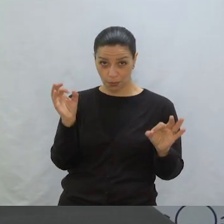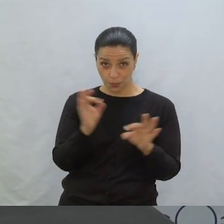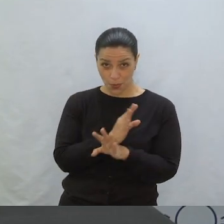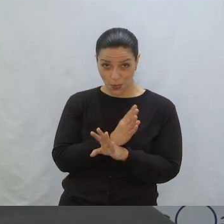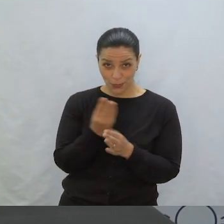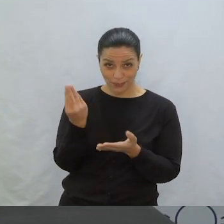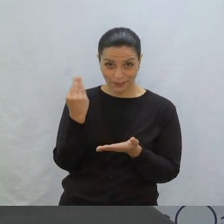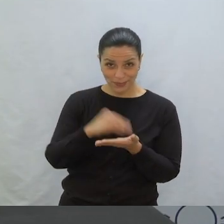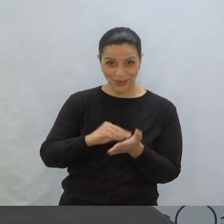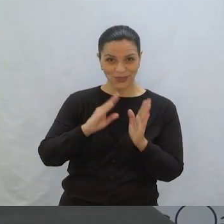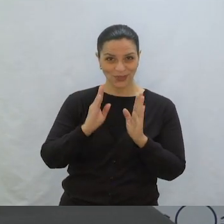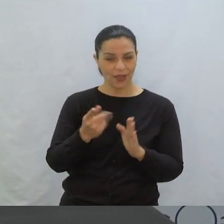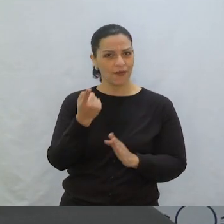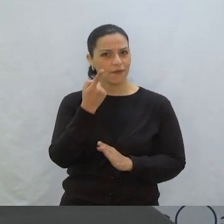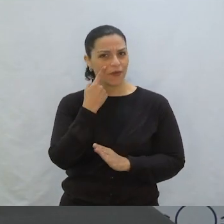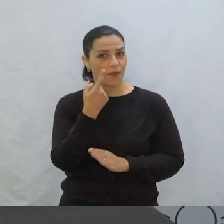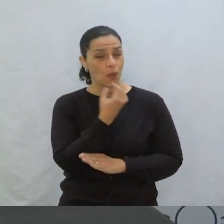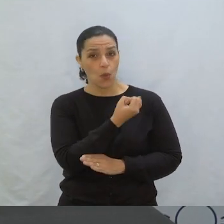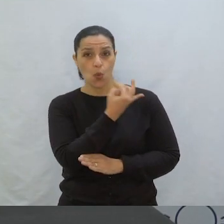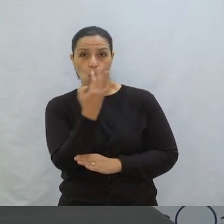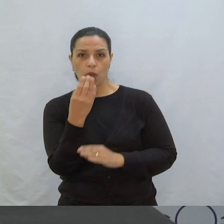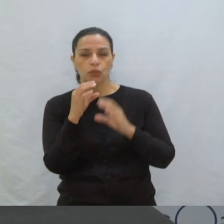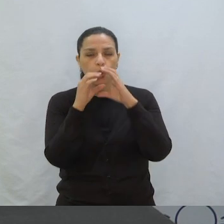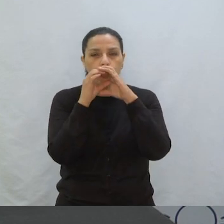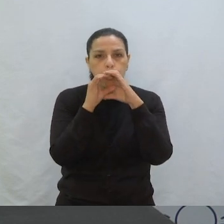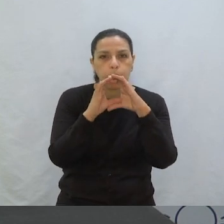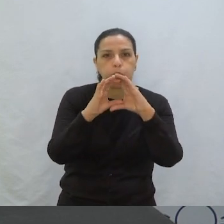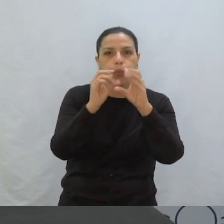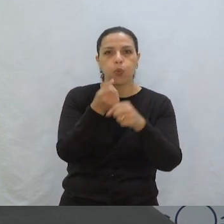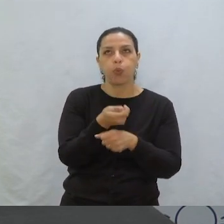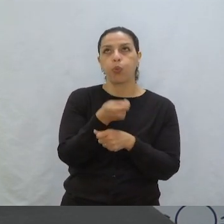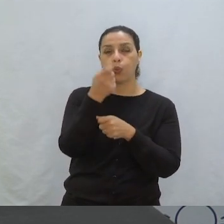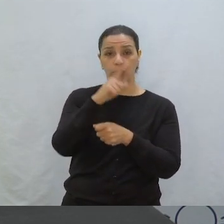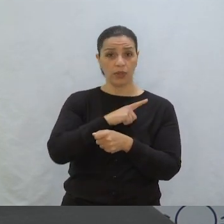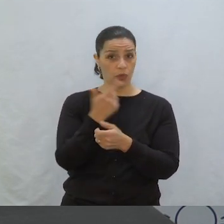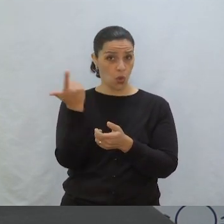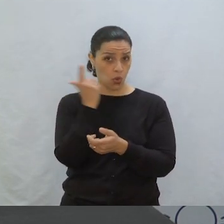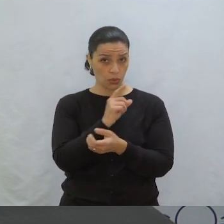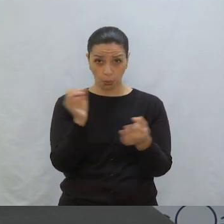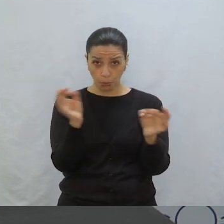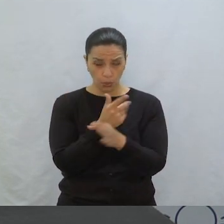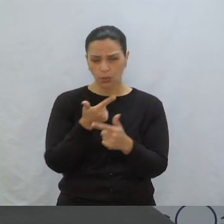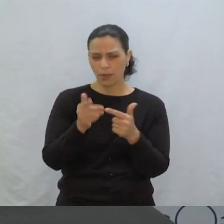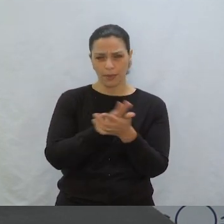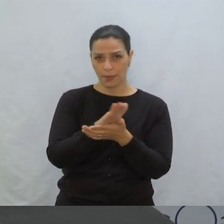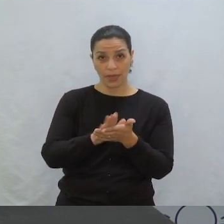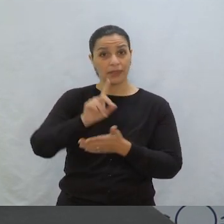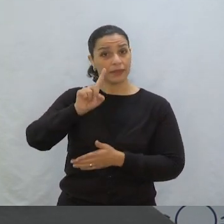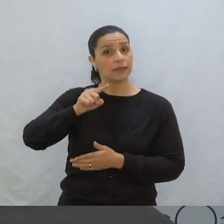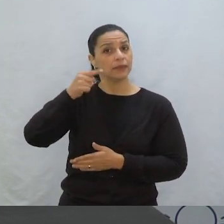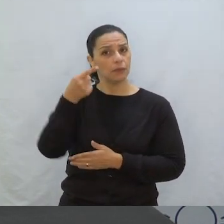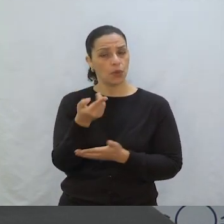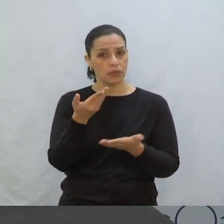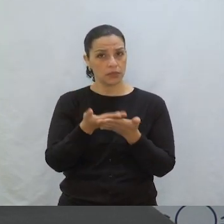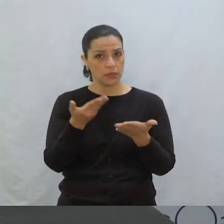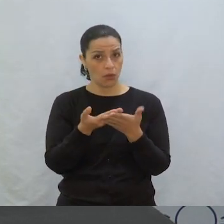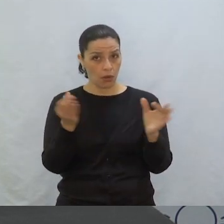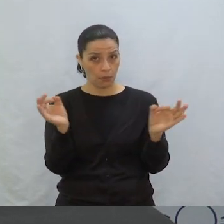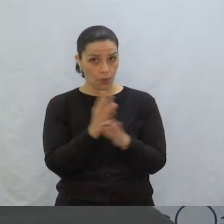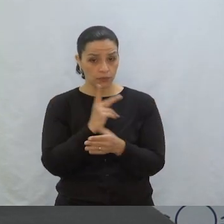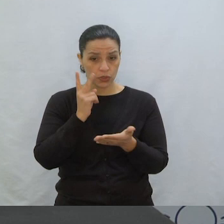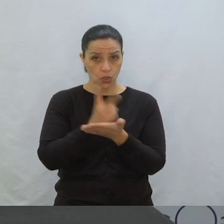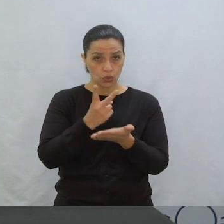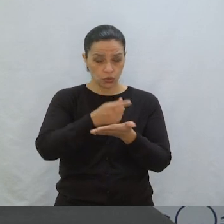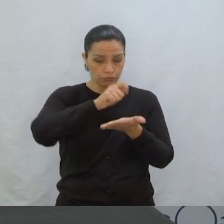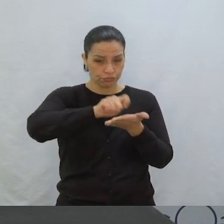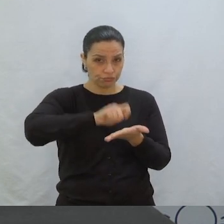Conseguiu terminar o registro? Então vamos ver aqui a quantidade de balões. Se você não conseguiu terminar, não tem problema. Depois que a aula acabar,